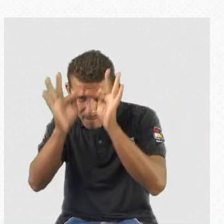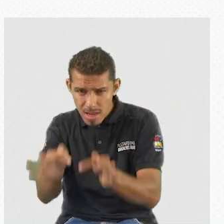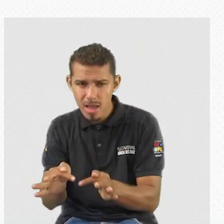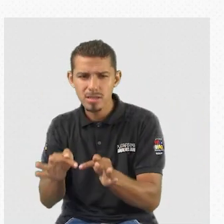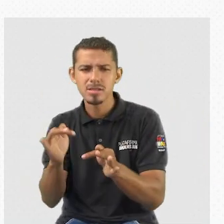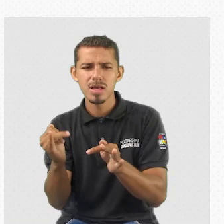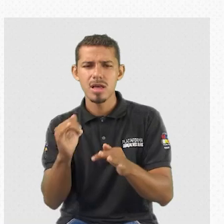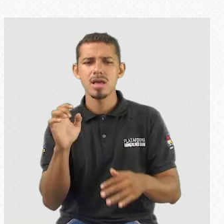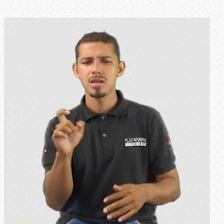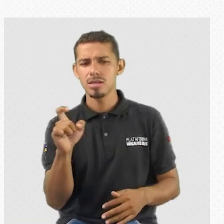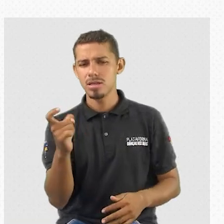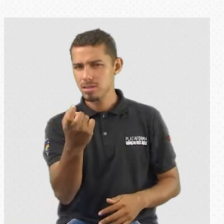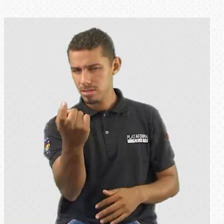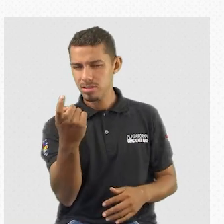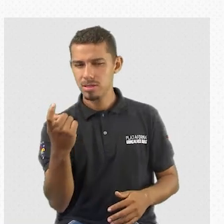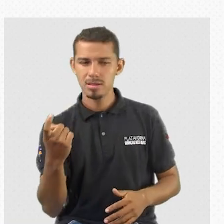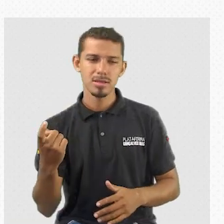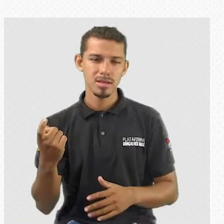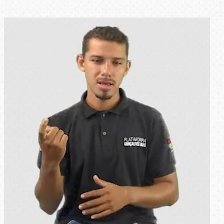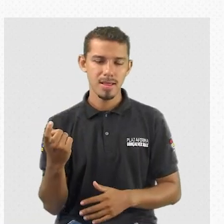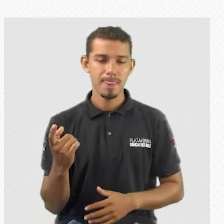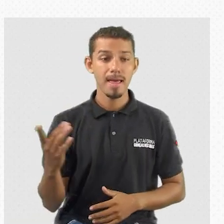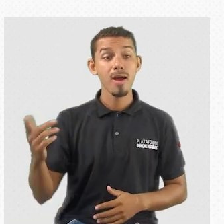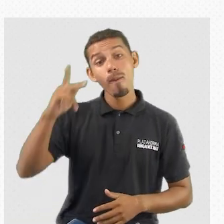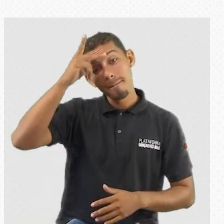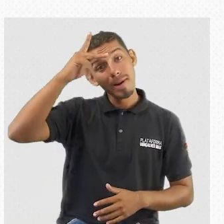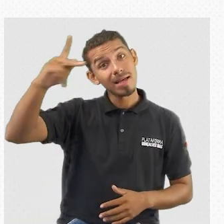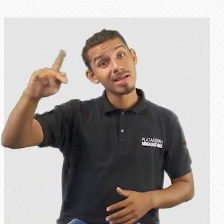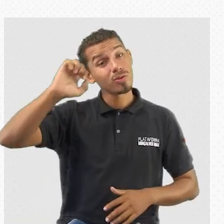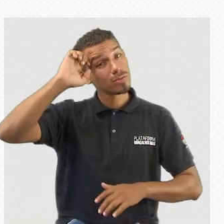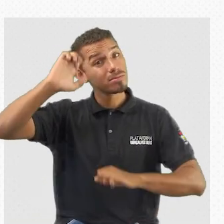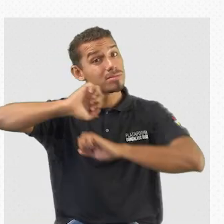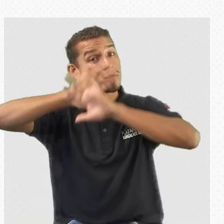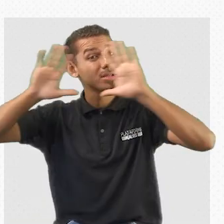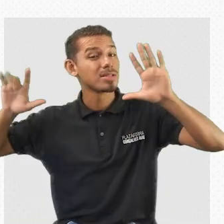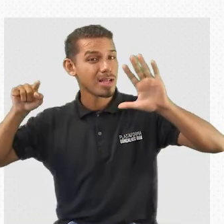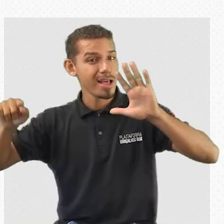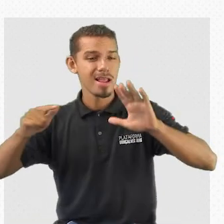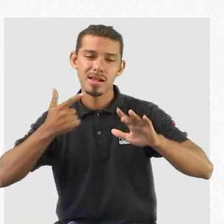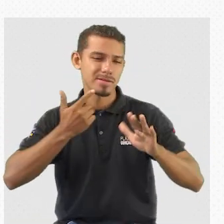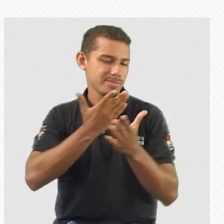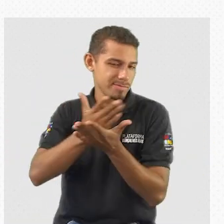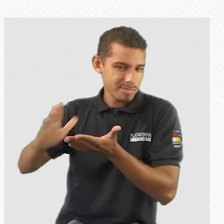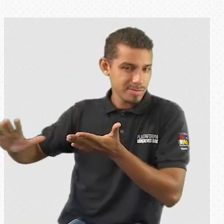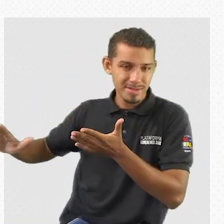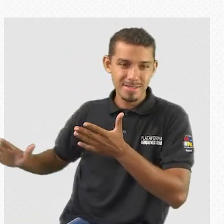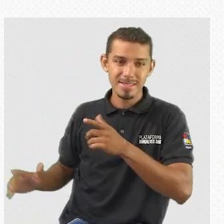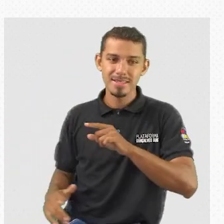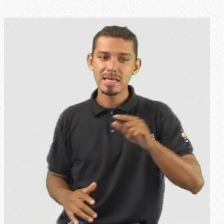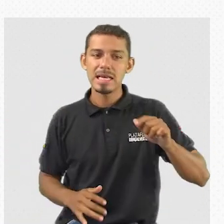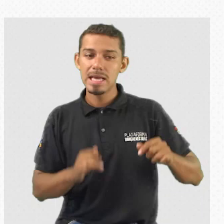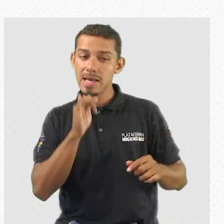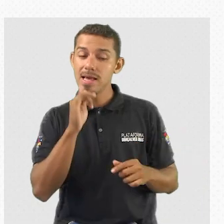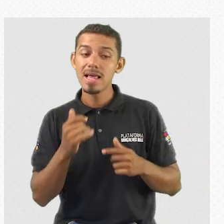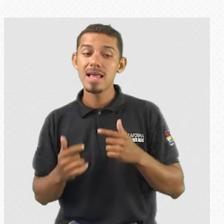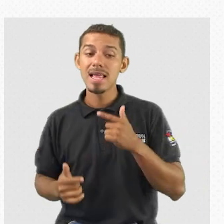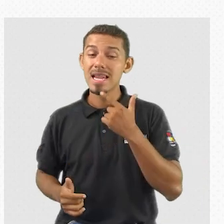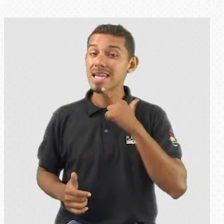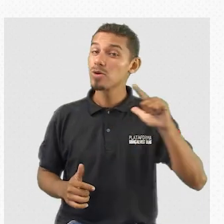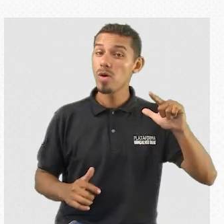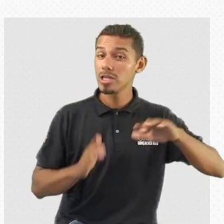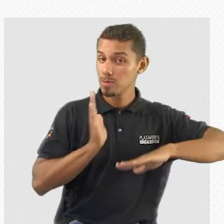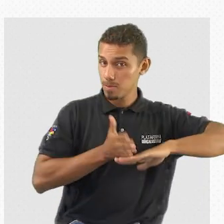essências eternas, aqui é uma característica de como Platão compreende a linguagem, né? Então, descartamos, porque ele está pedindo linguagem